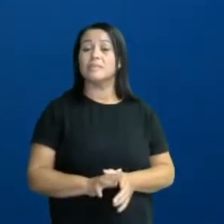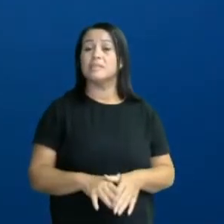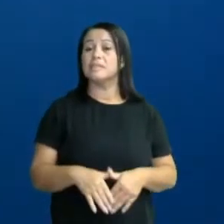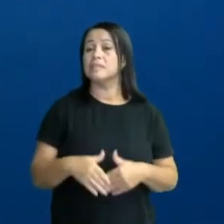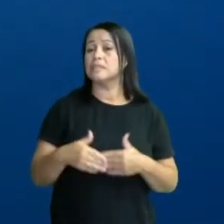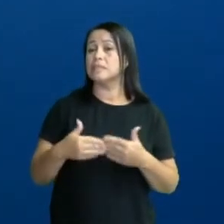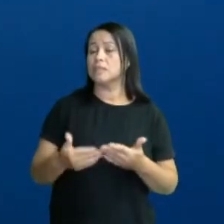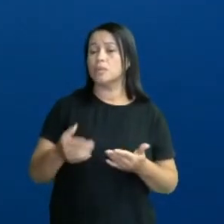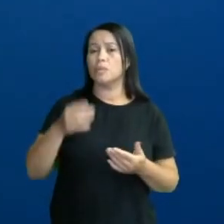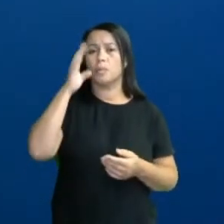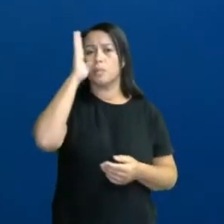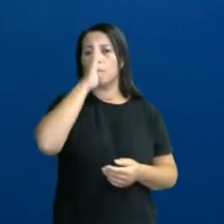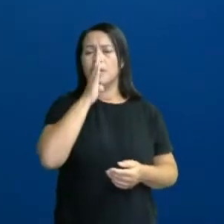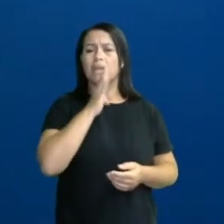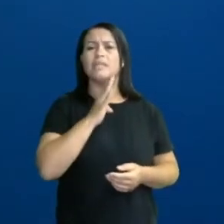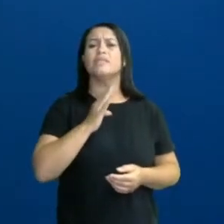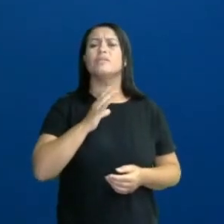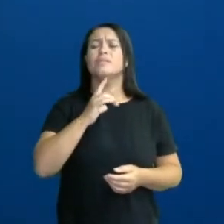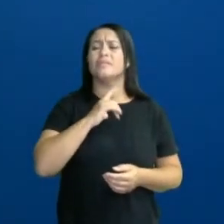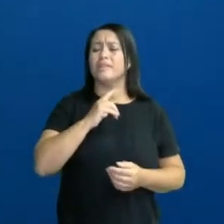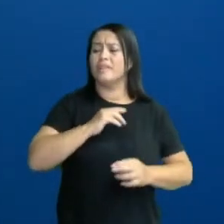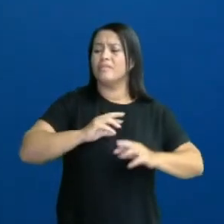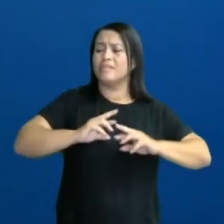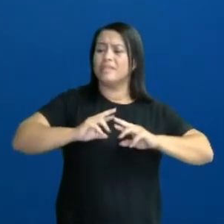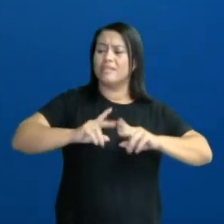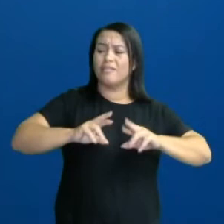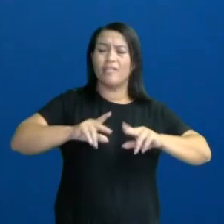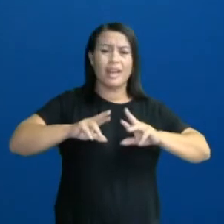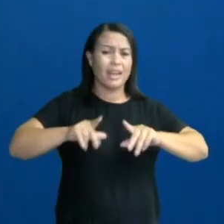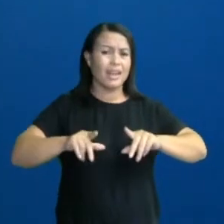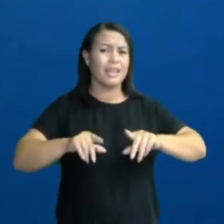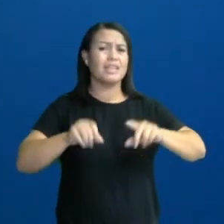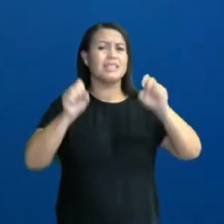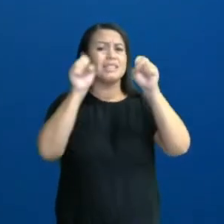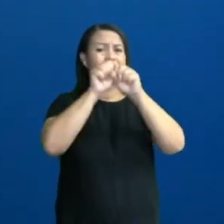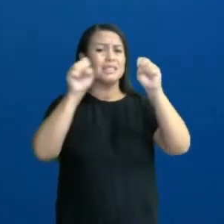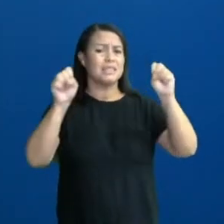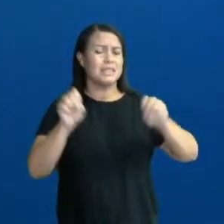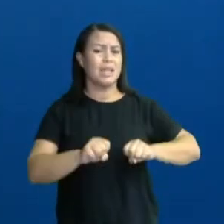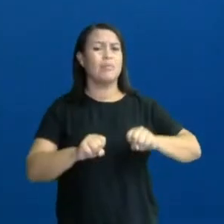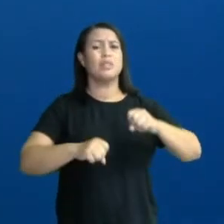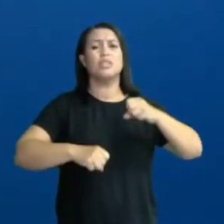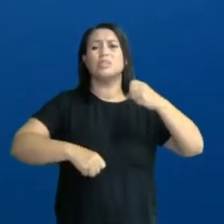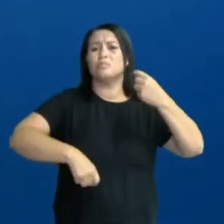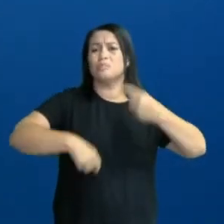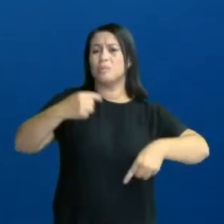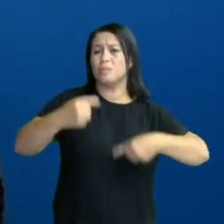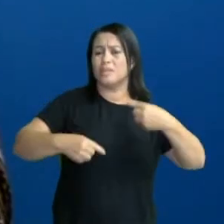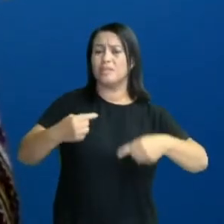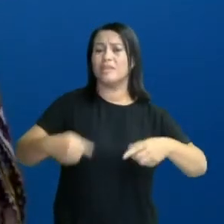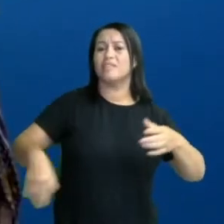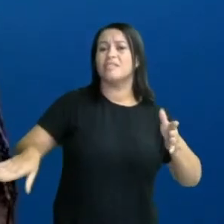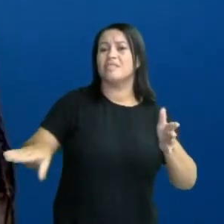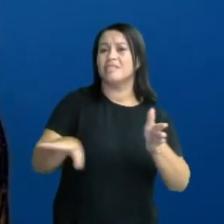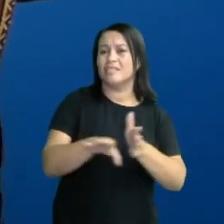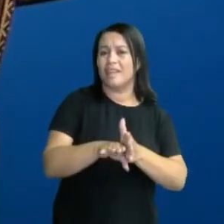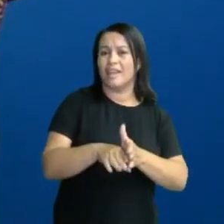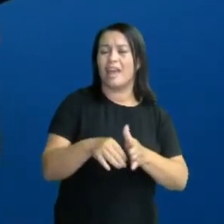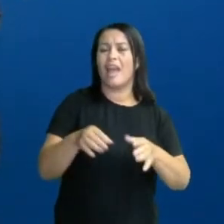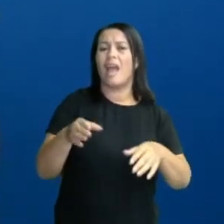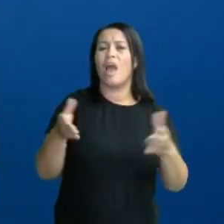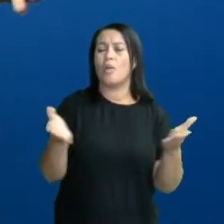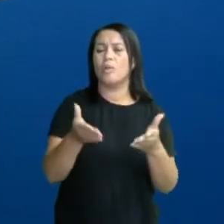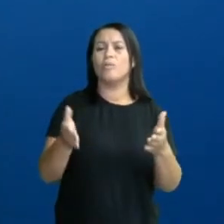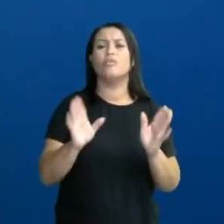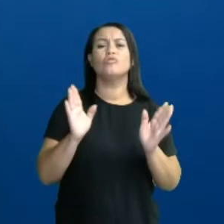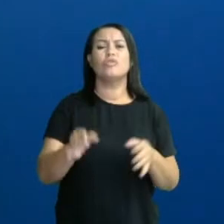Então, gente, o Brasil ele passou por diferentes sistemas políticos até chegar no nosso sistema atual. Ele já foi monarquia,